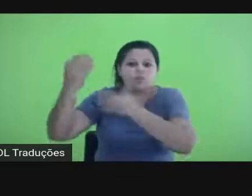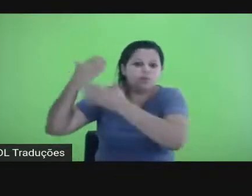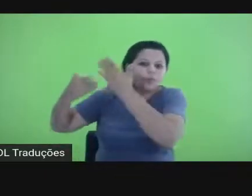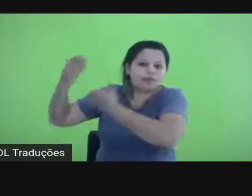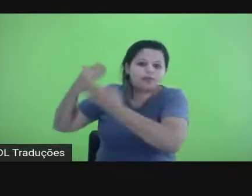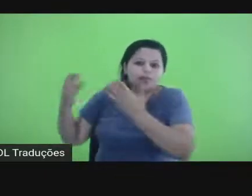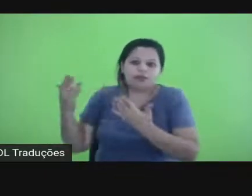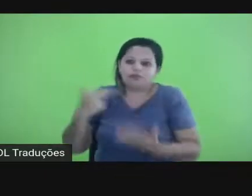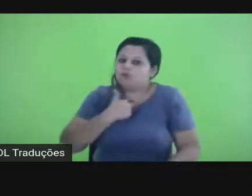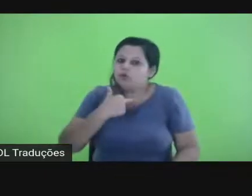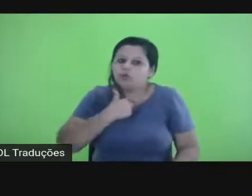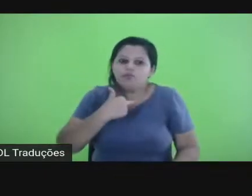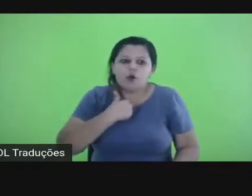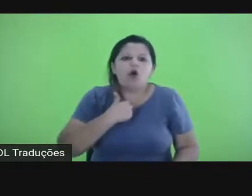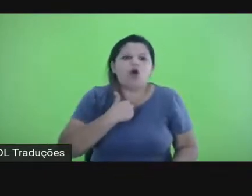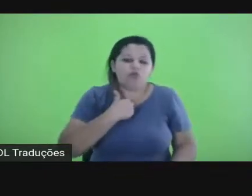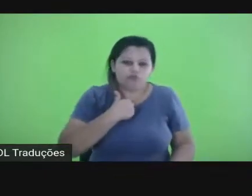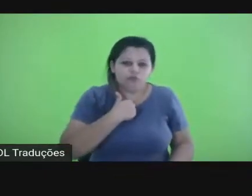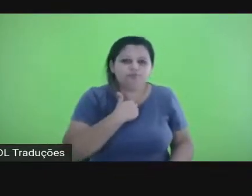falava que a gente tem que olhar...